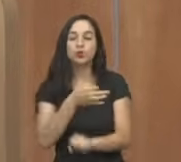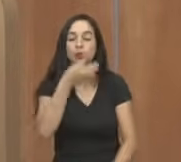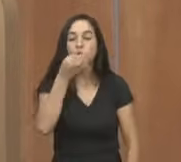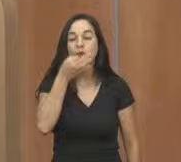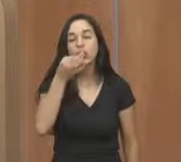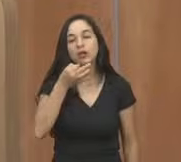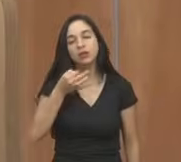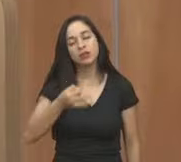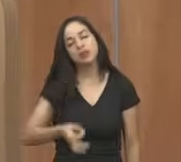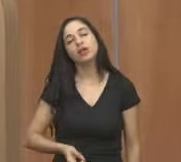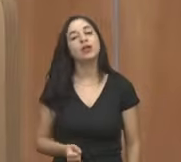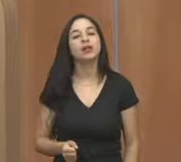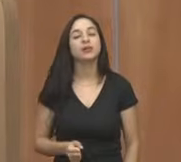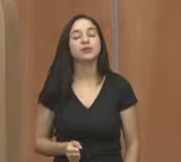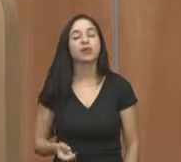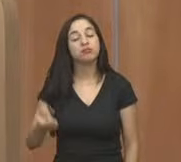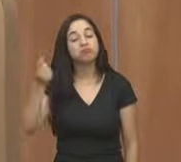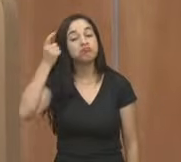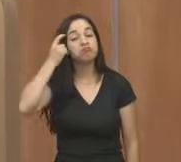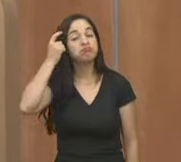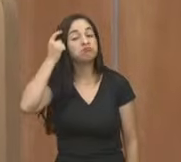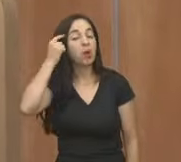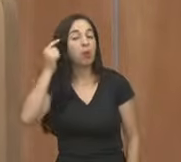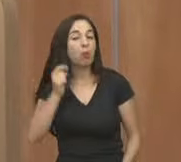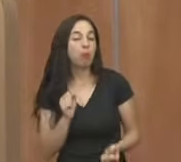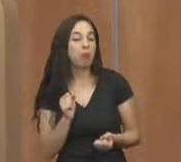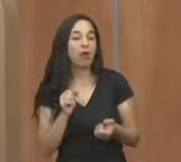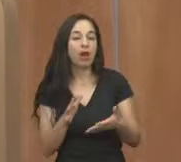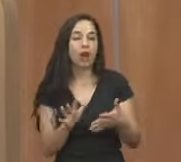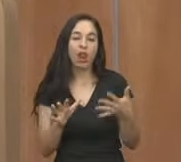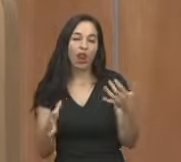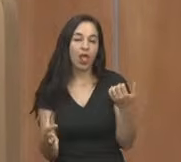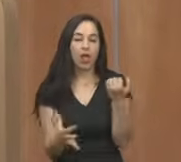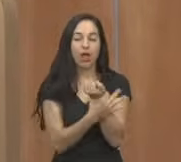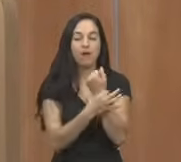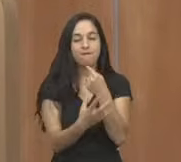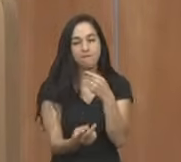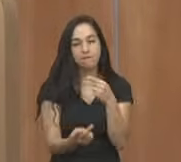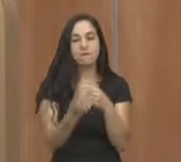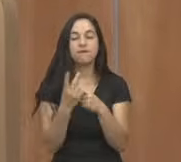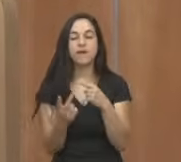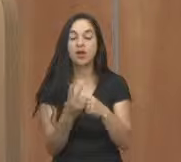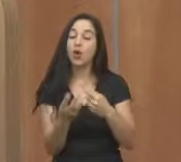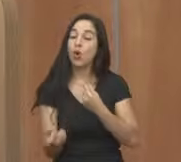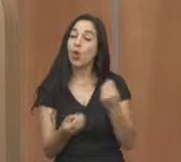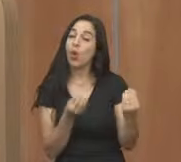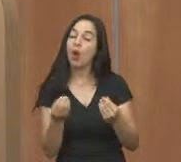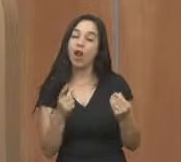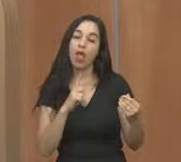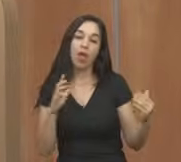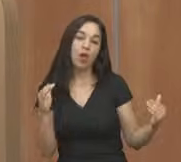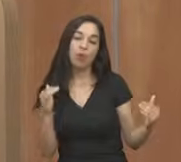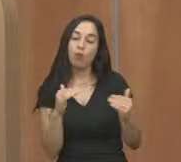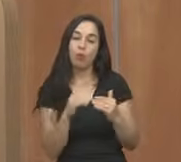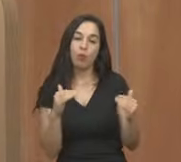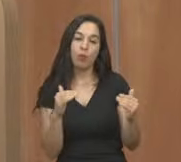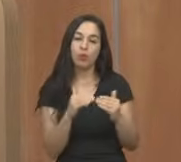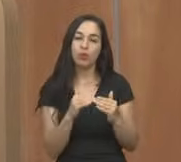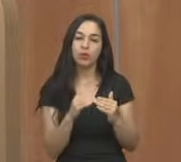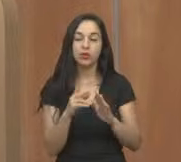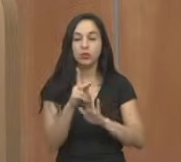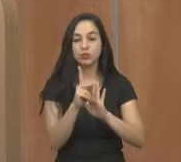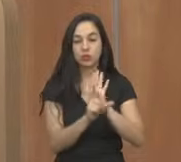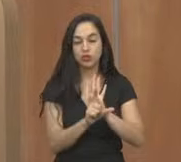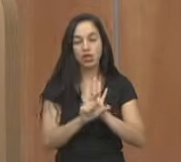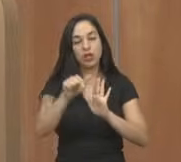mentalidade, o comportamento defensivo, a aplicação de todo esse conceito, como é que isso se conecta com os projetos que estão aqui